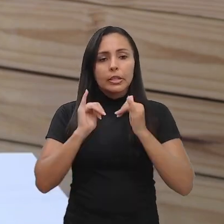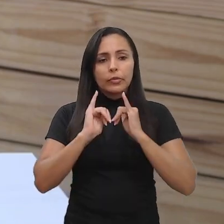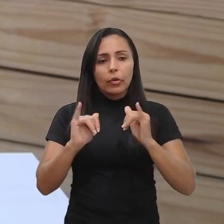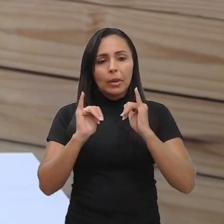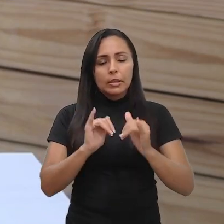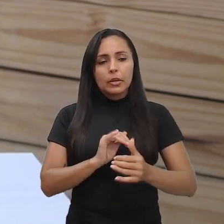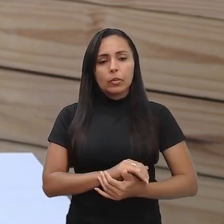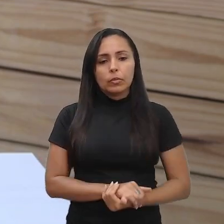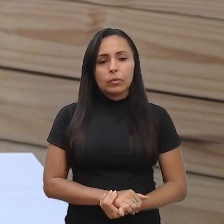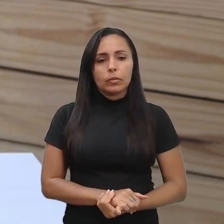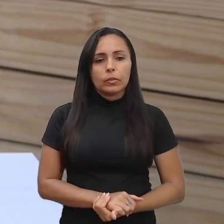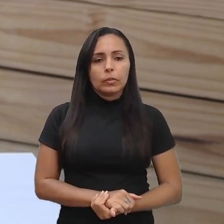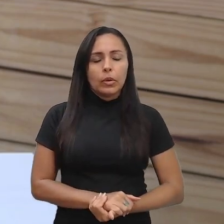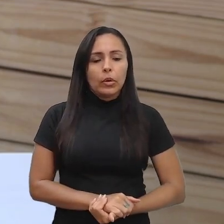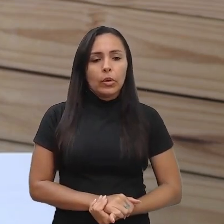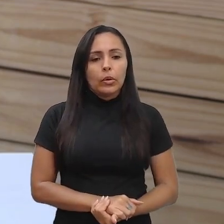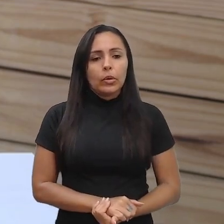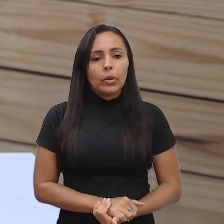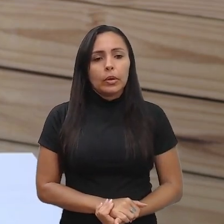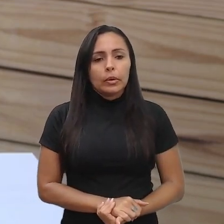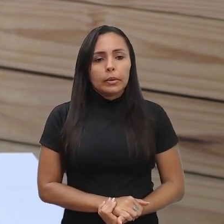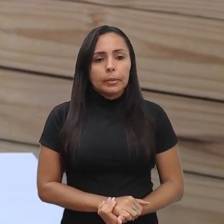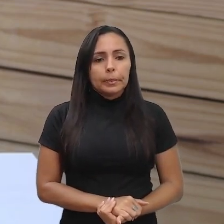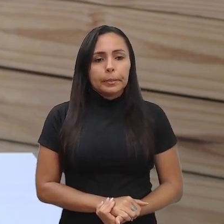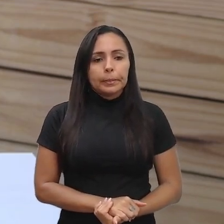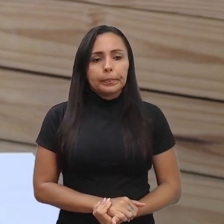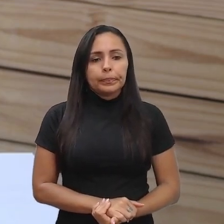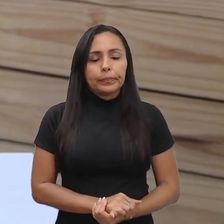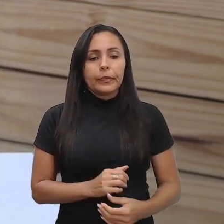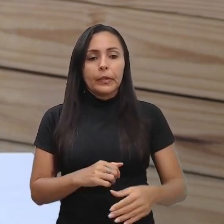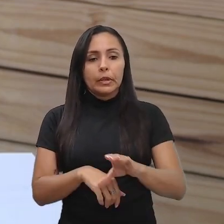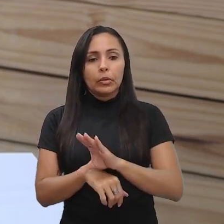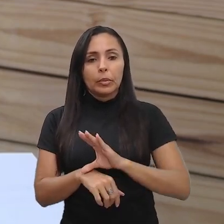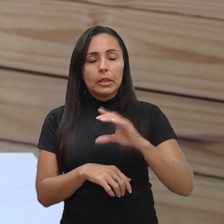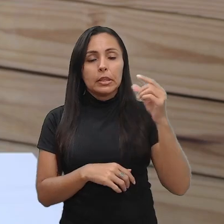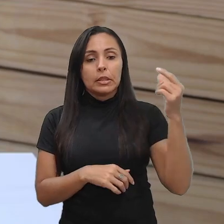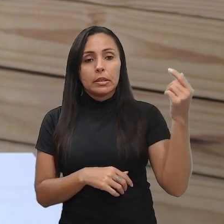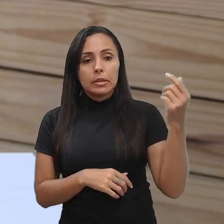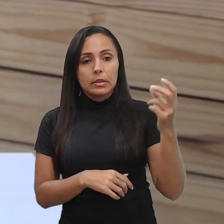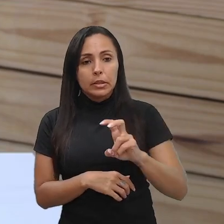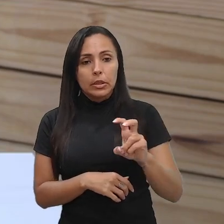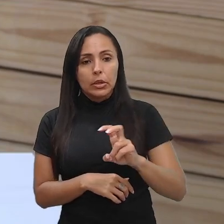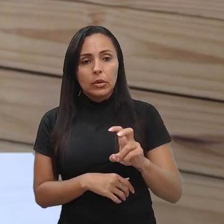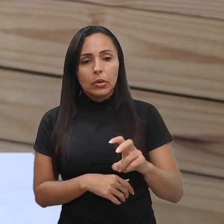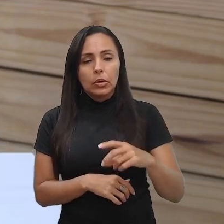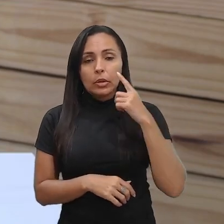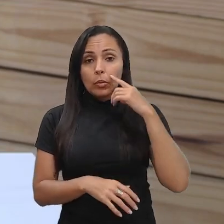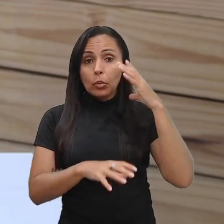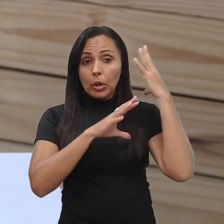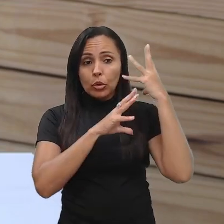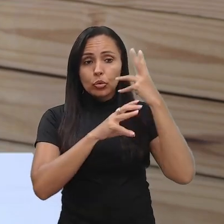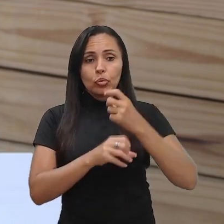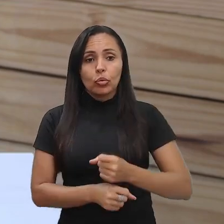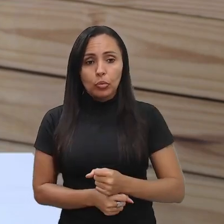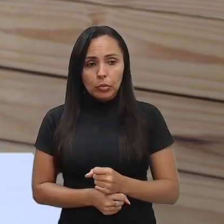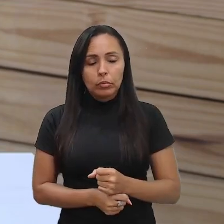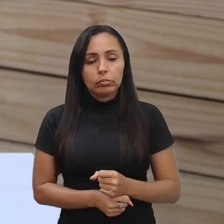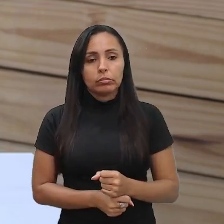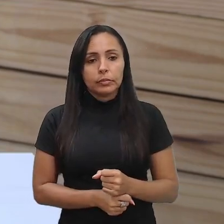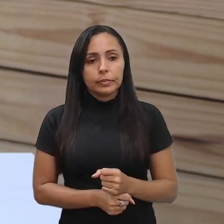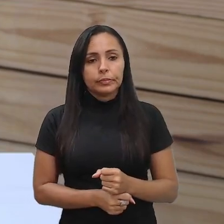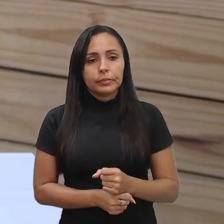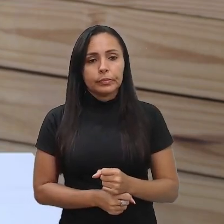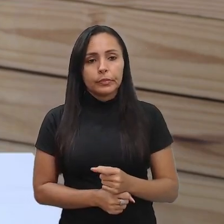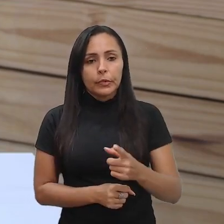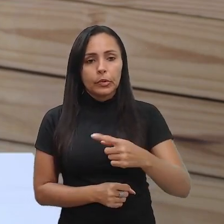e-book, certo? Na competência 5, na unidade 5, a gente tem um breve resumo